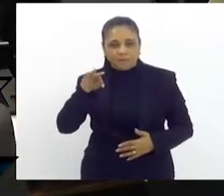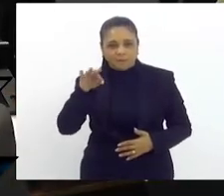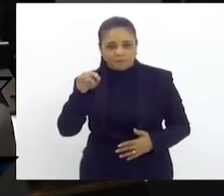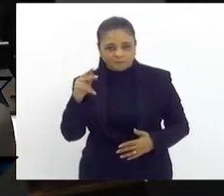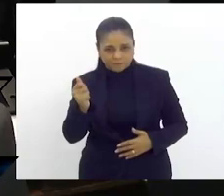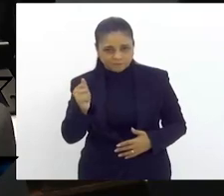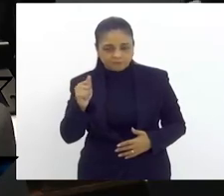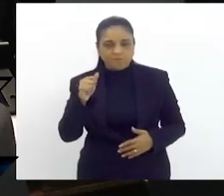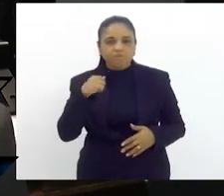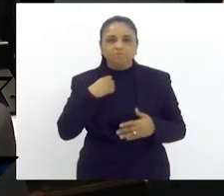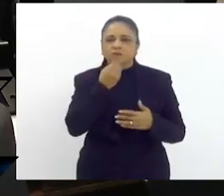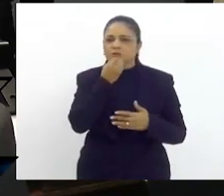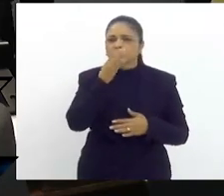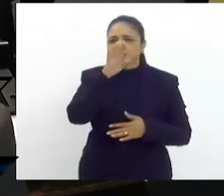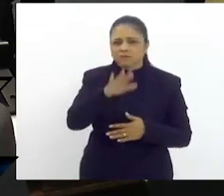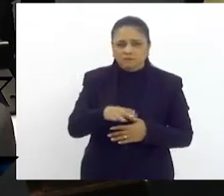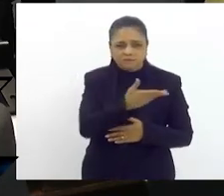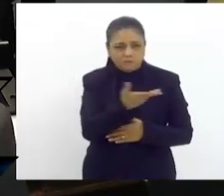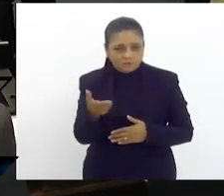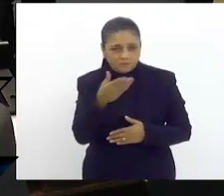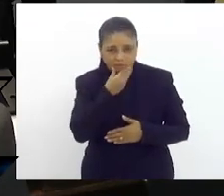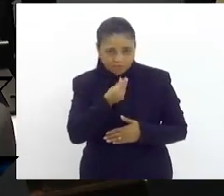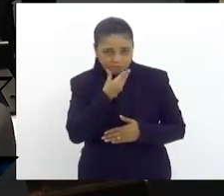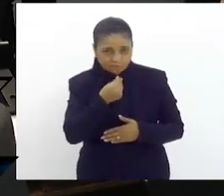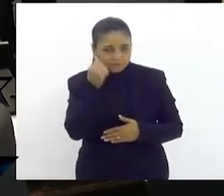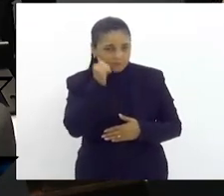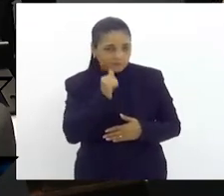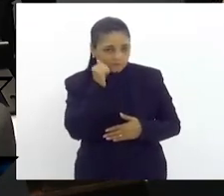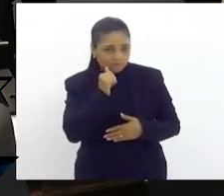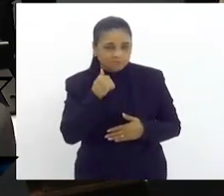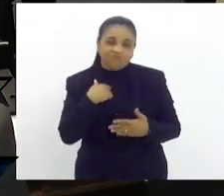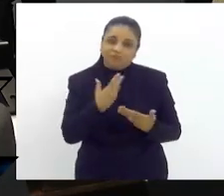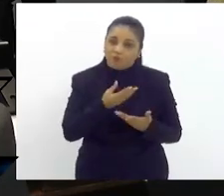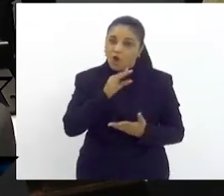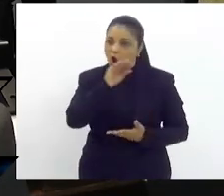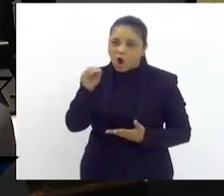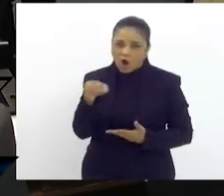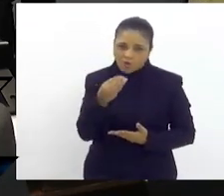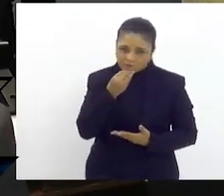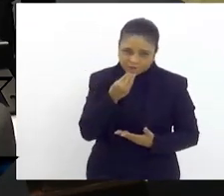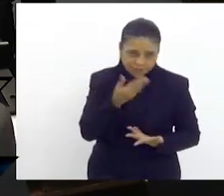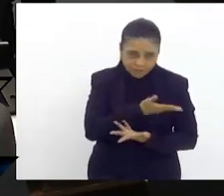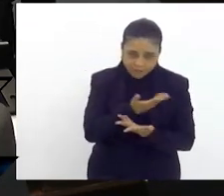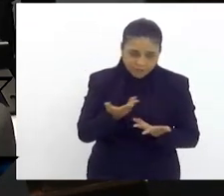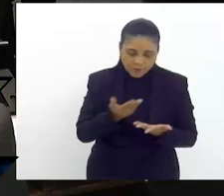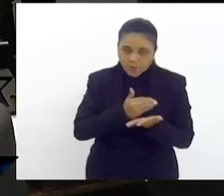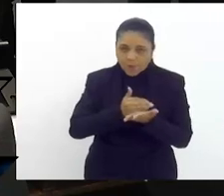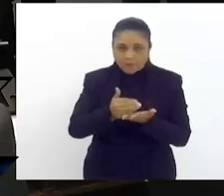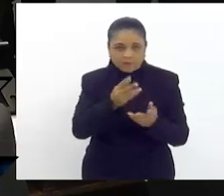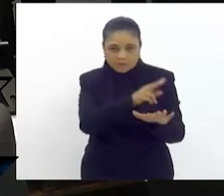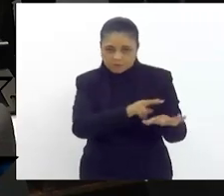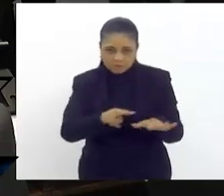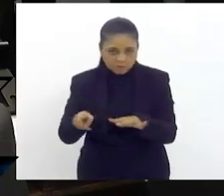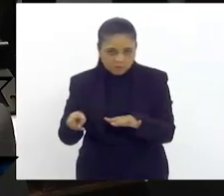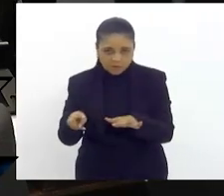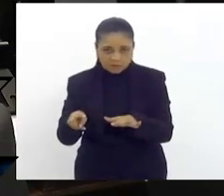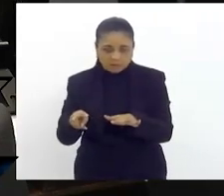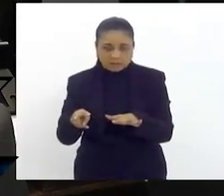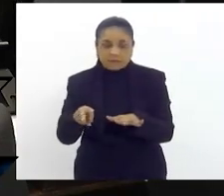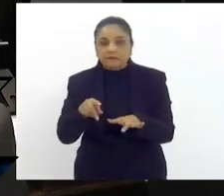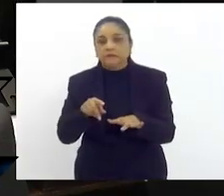a todas e todos é óbvio que nós não poderemos iniciar a nossa semana sem